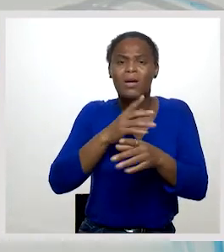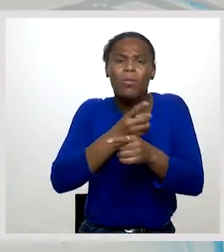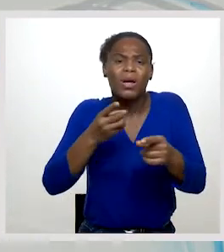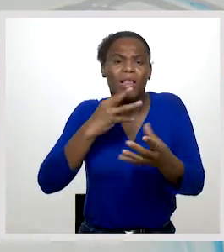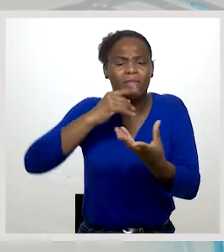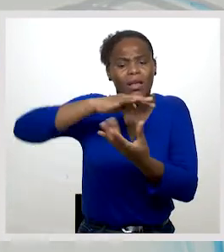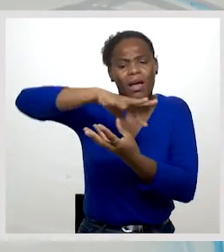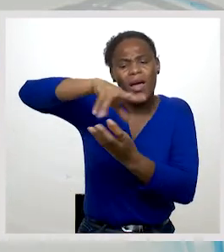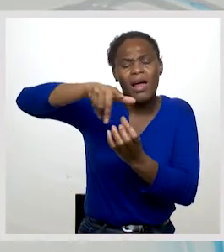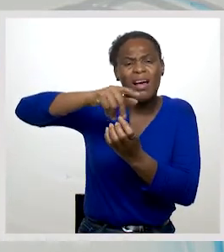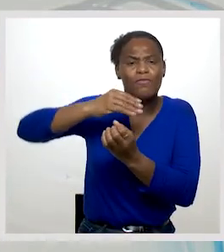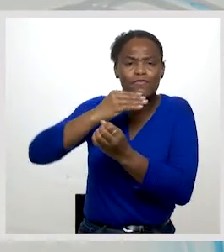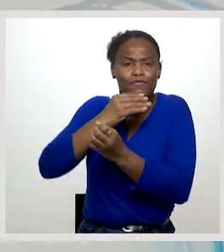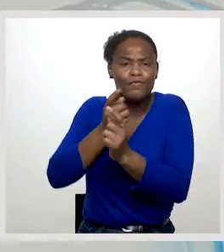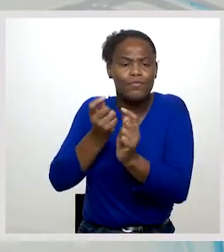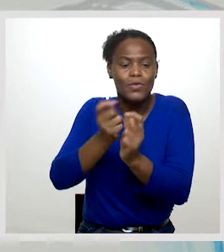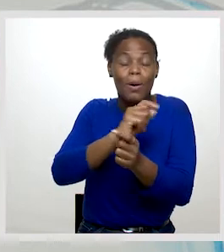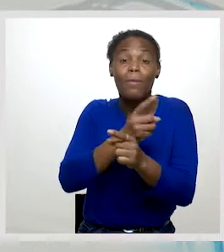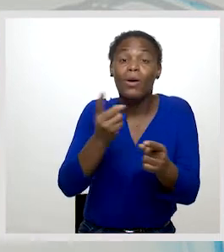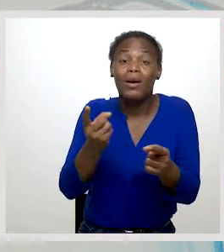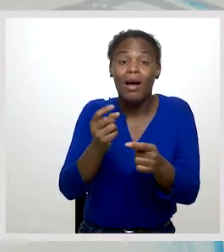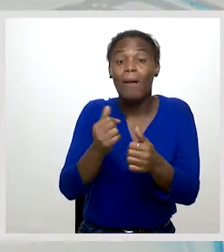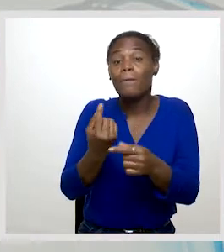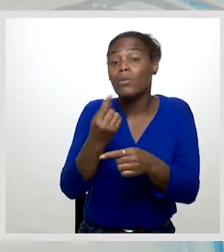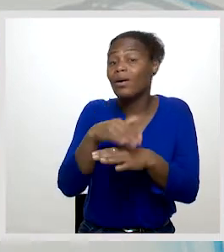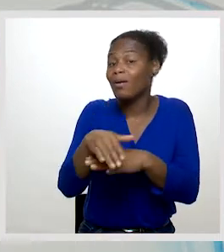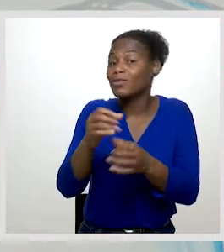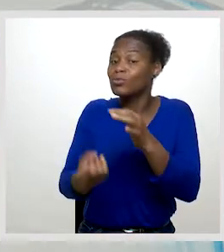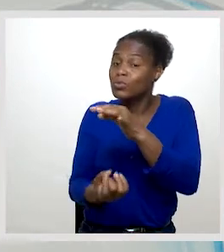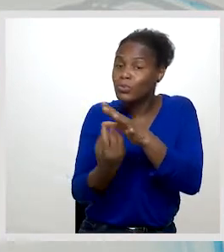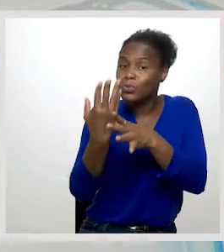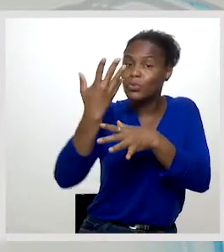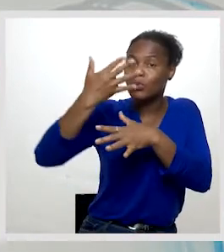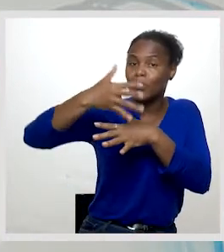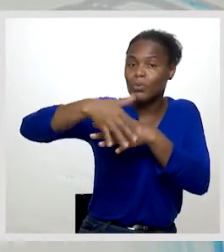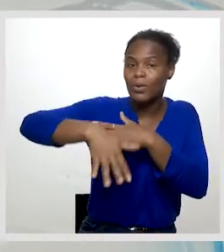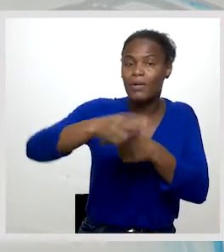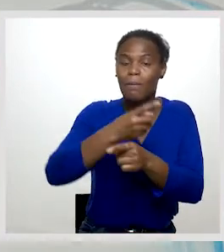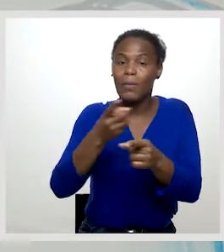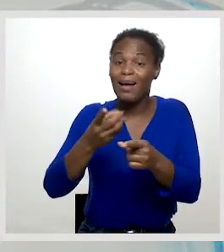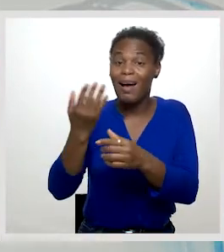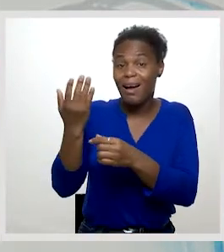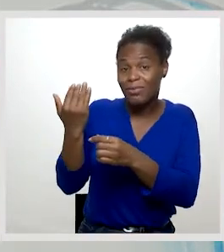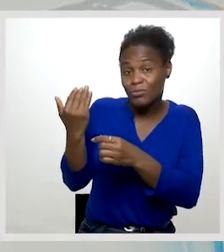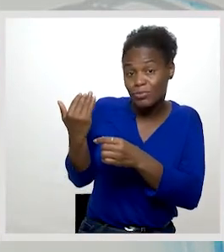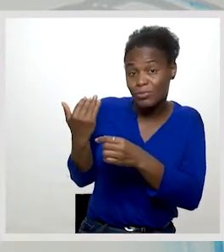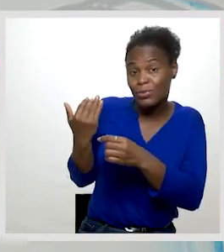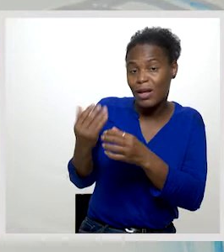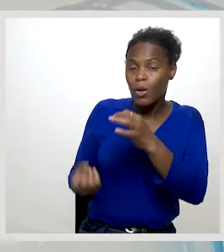a arrefecer? É graças às erupções vulcânicas. Porque as erupções vulcânicas teriam